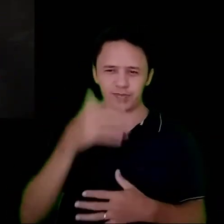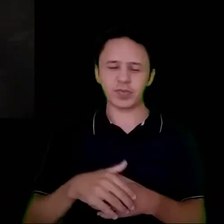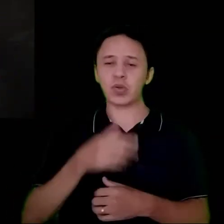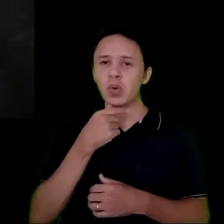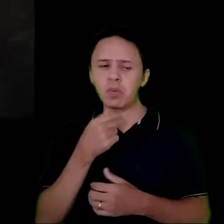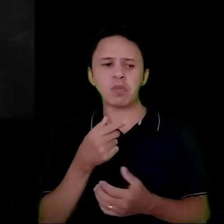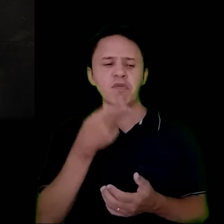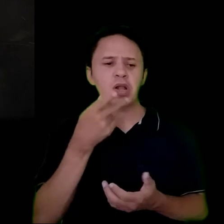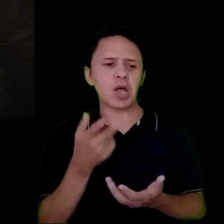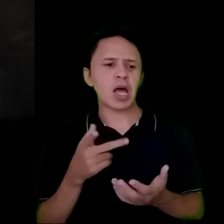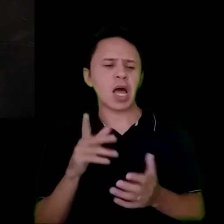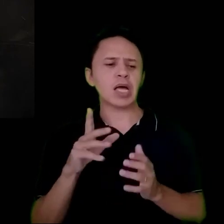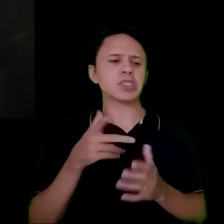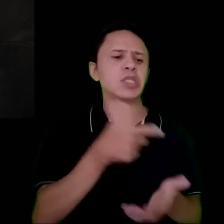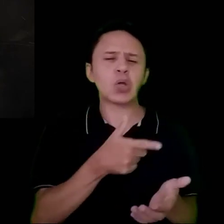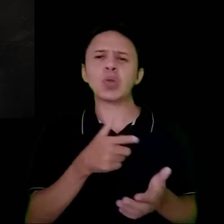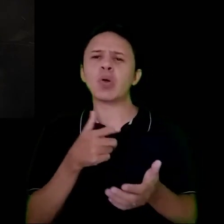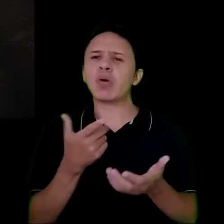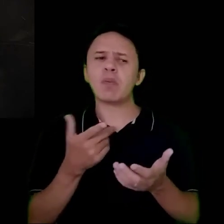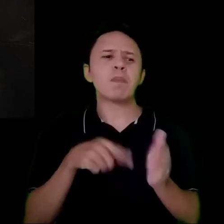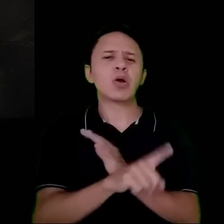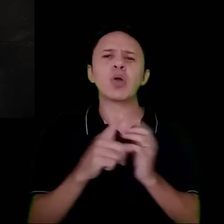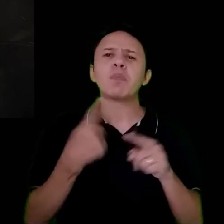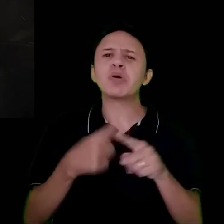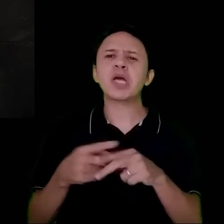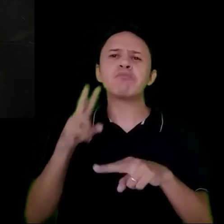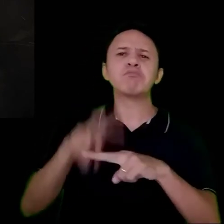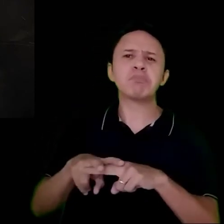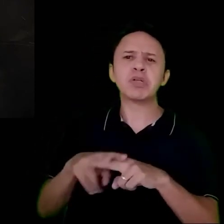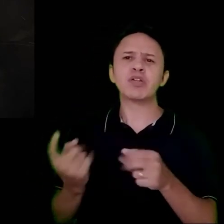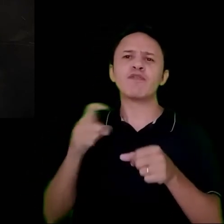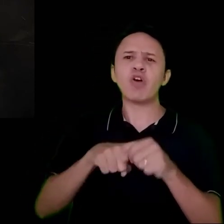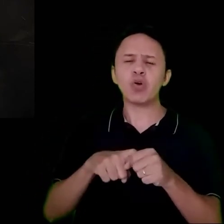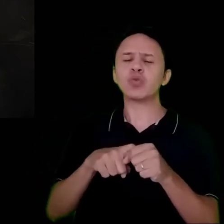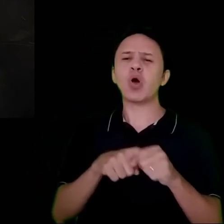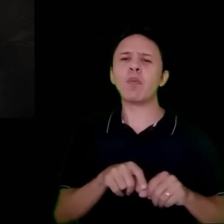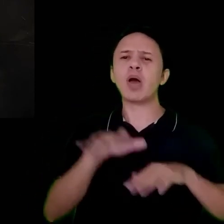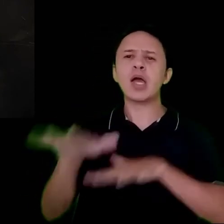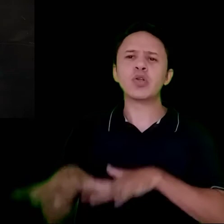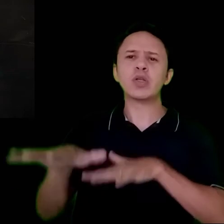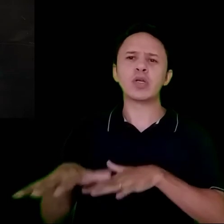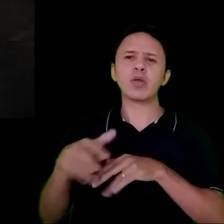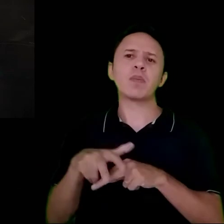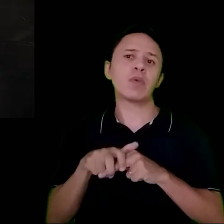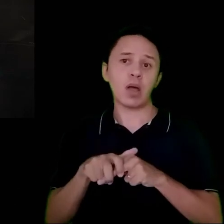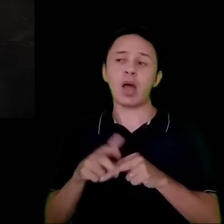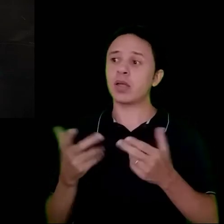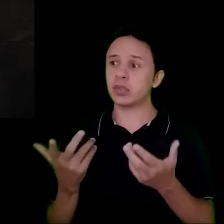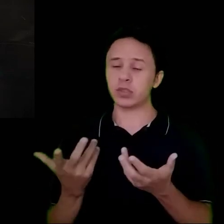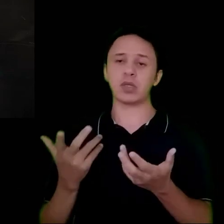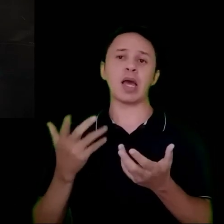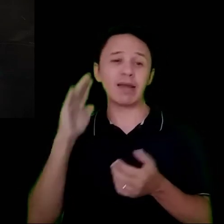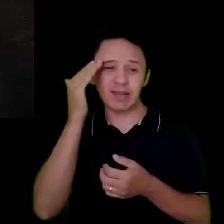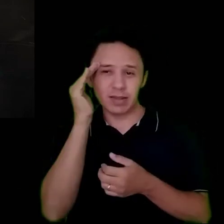sobre Ronald Biggs e o assalto ao trem pagador, perguntaram o motivo de Biggs ter sido preso ao voltar para o Reino Unido, já que seu crime havia prescrito.